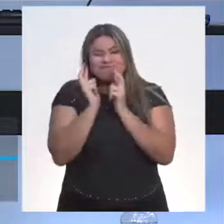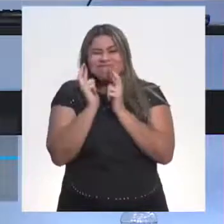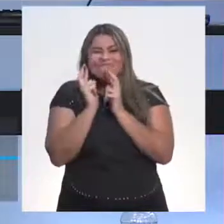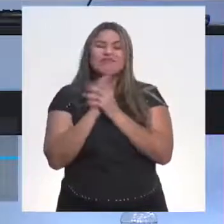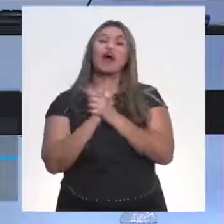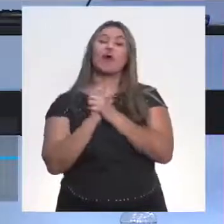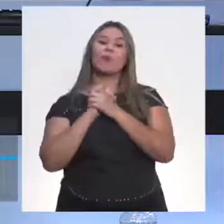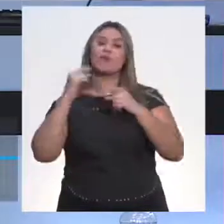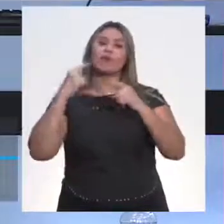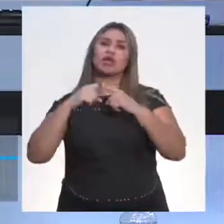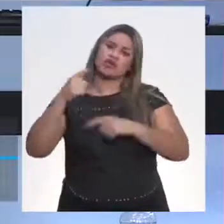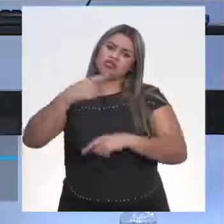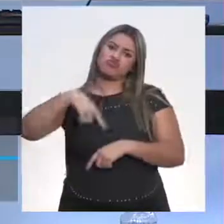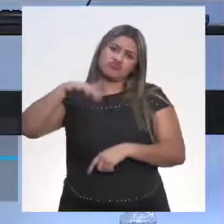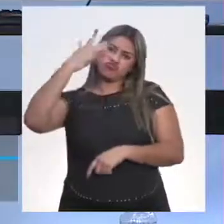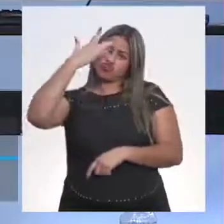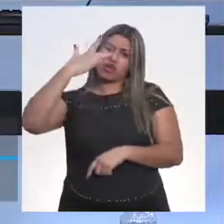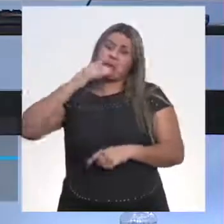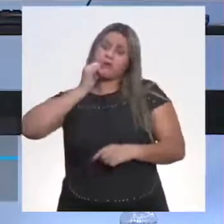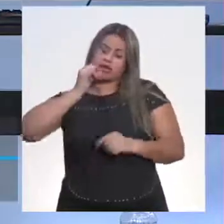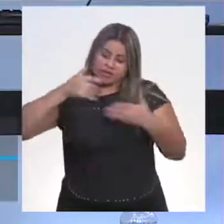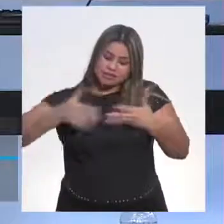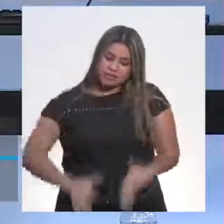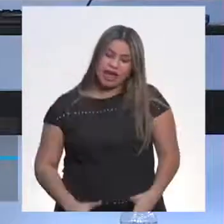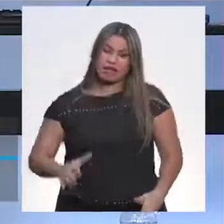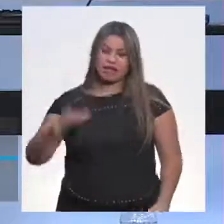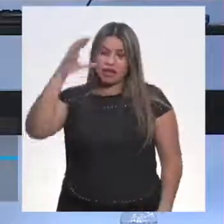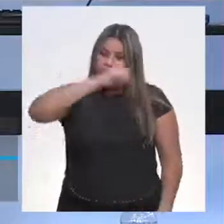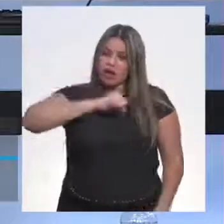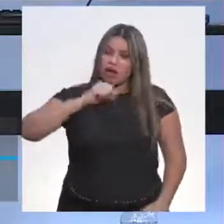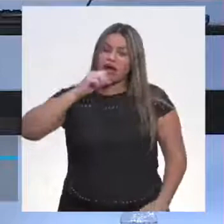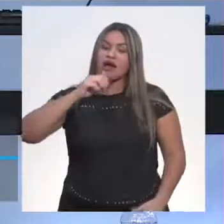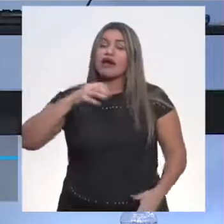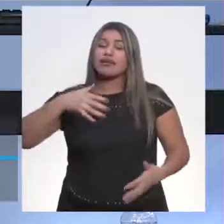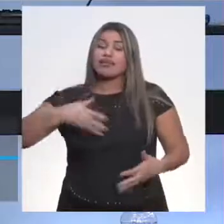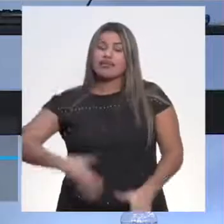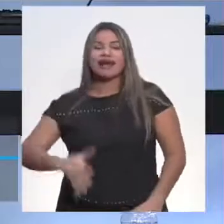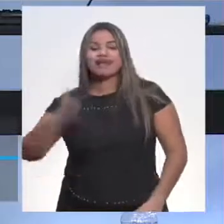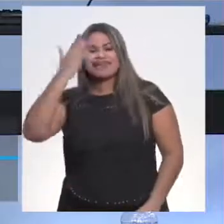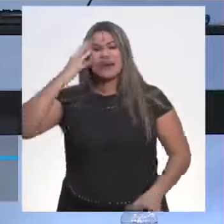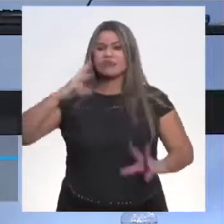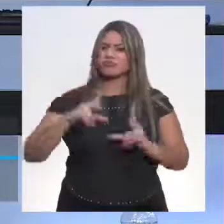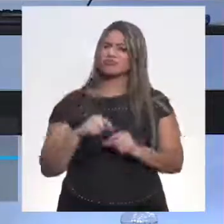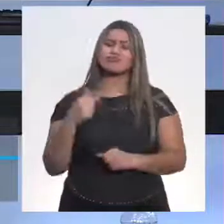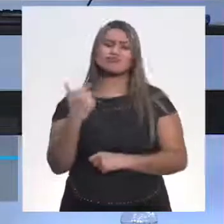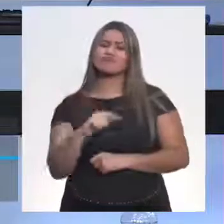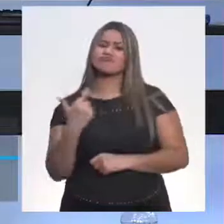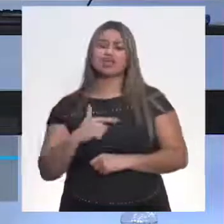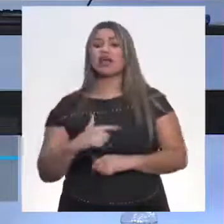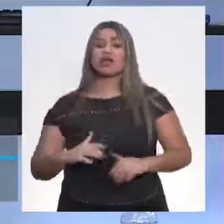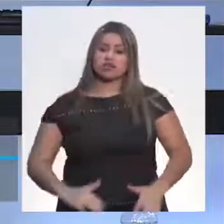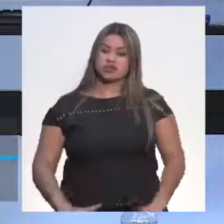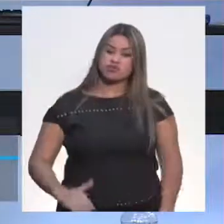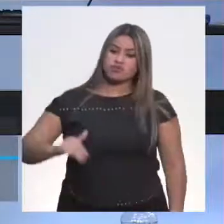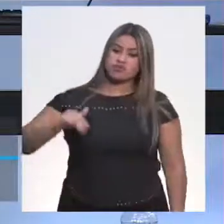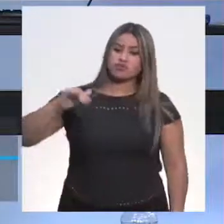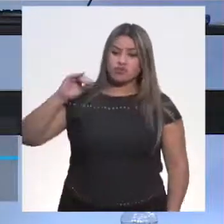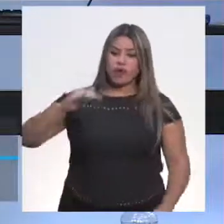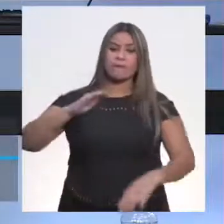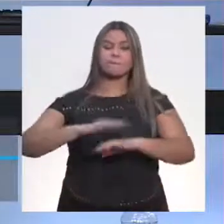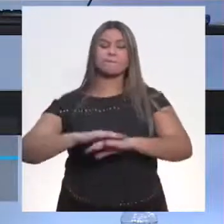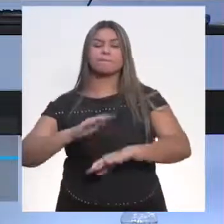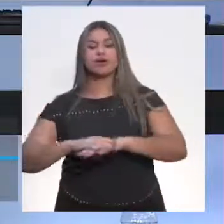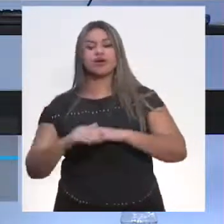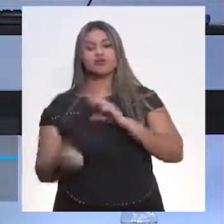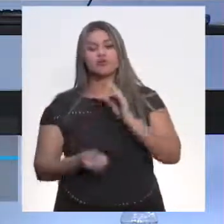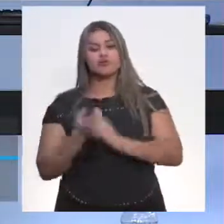nasce sabendo nada né Então aí sociedades humanas tem a capacidade de construir de criar e com